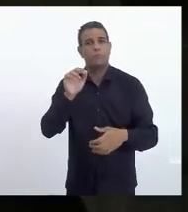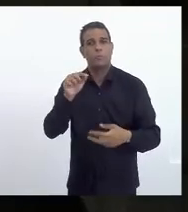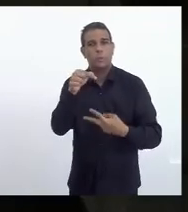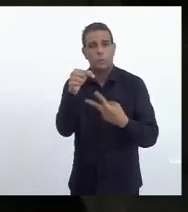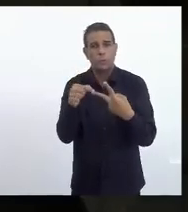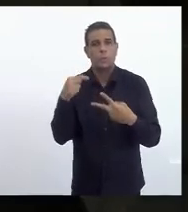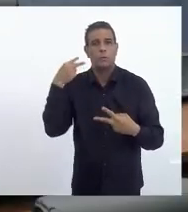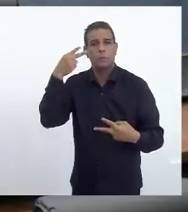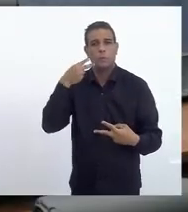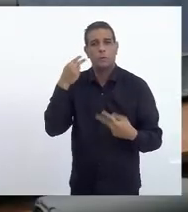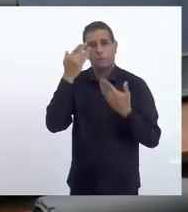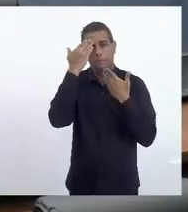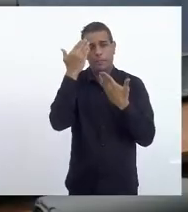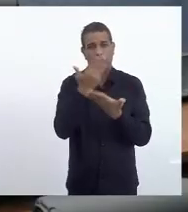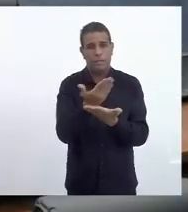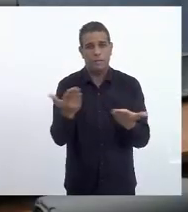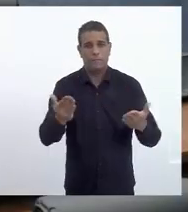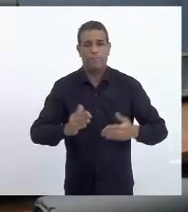Josemar